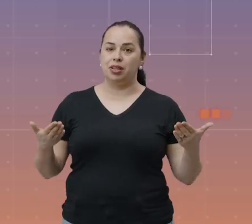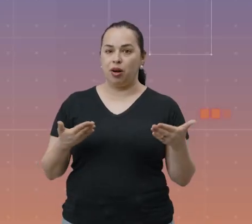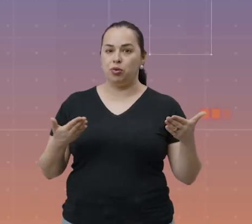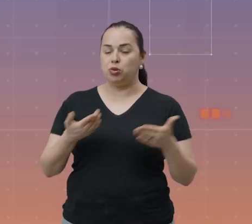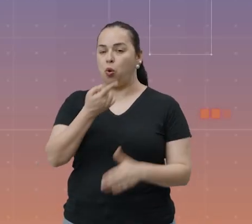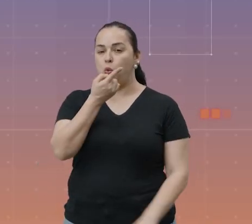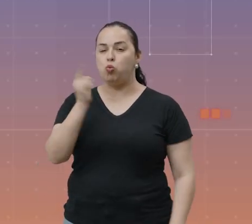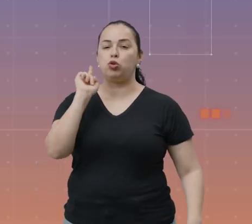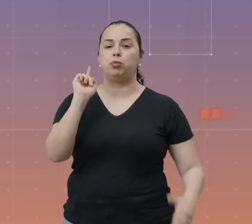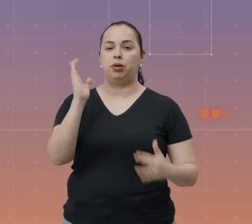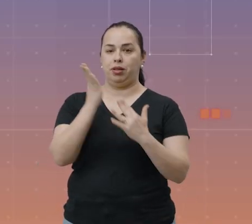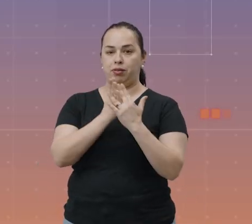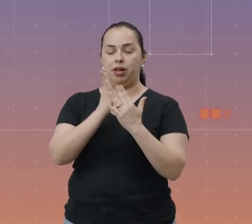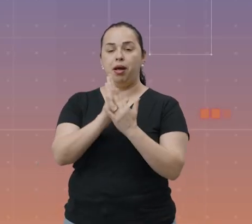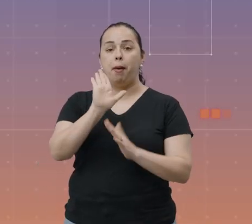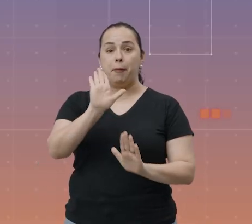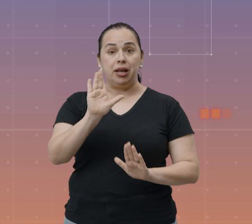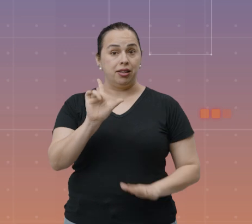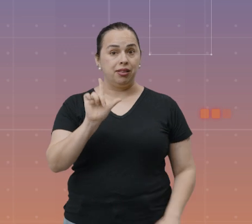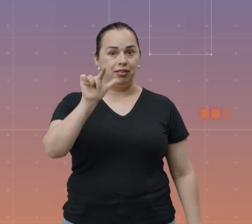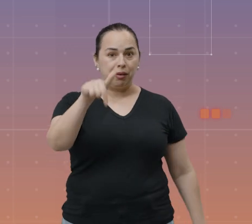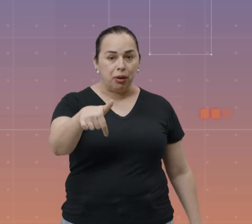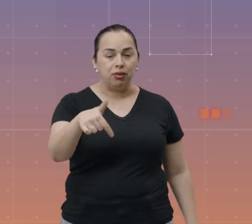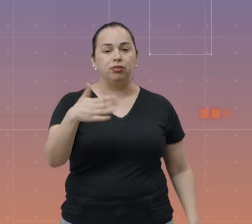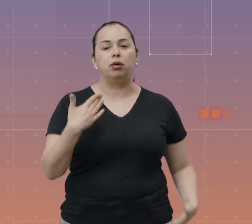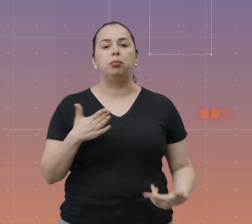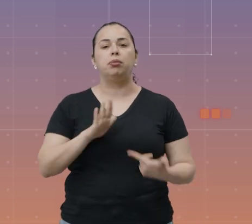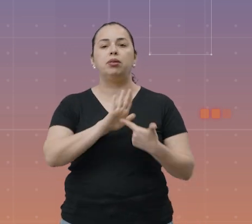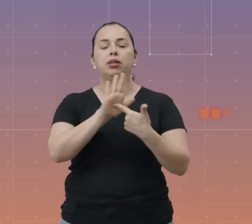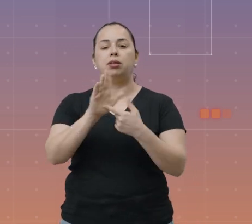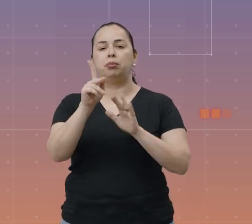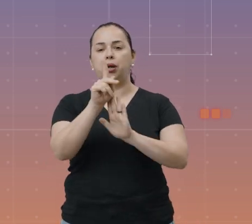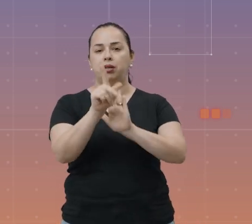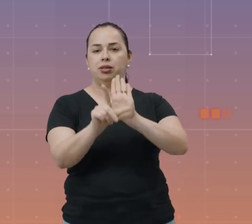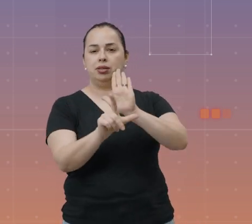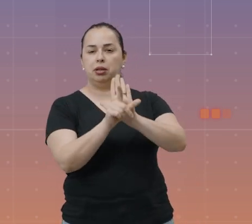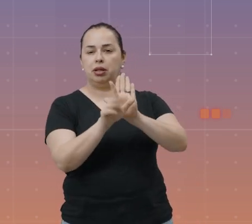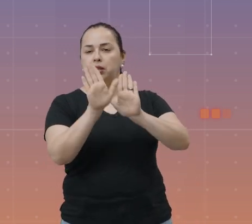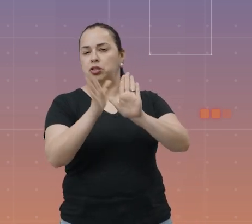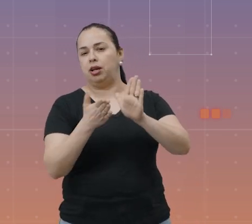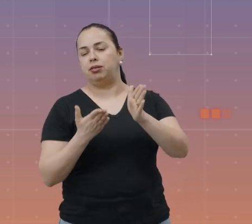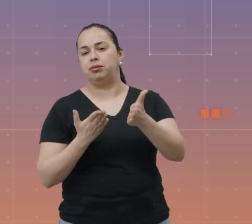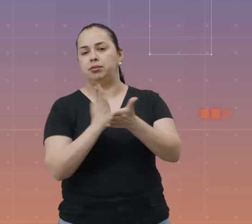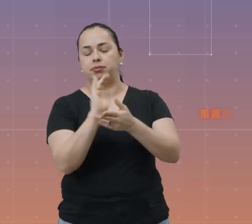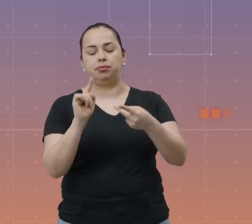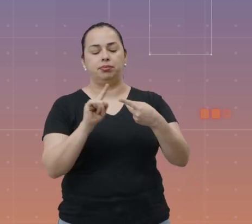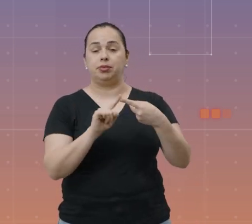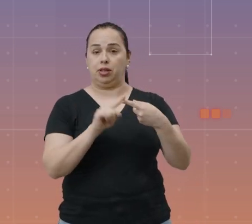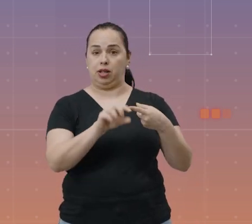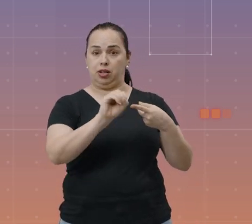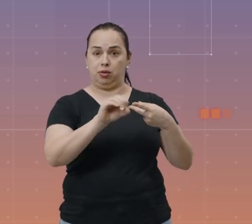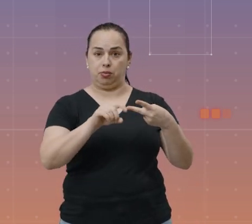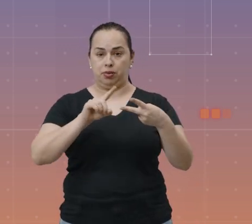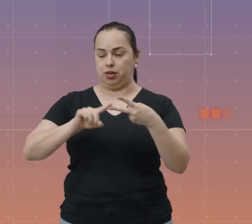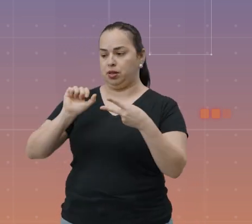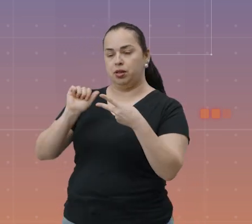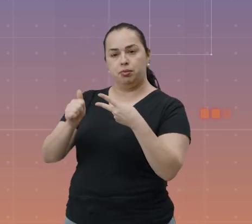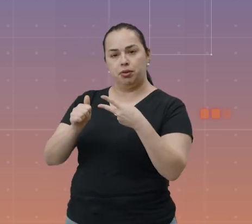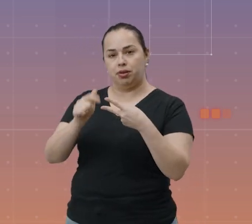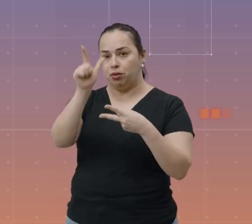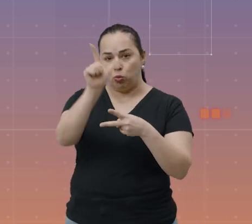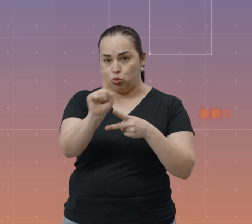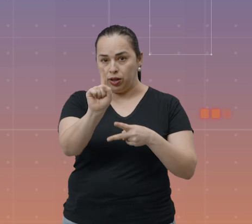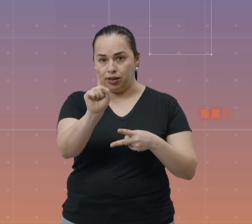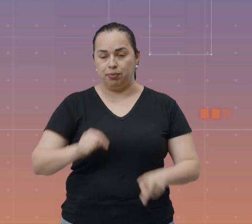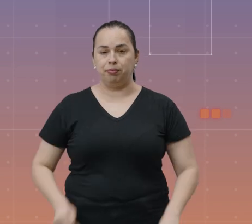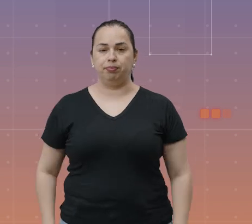Vamos agora para o nosso último intervalo. No próximo bloco, vamos mostrar 2 projetos aprovados nas áreas de educação e